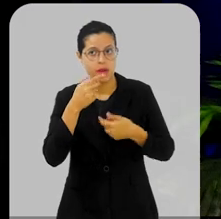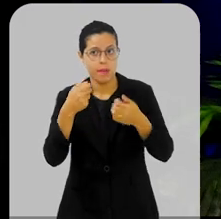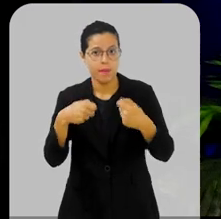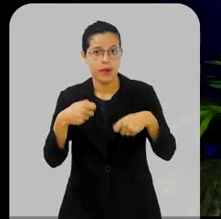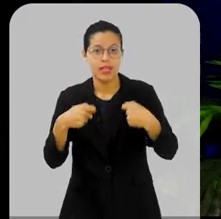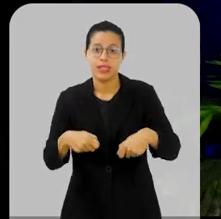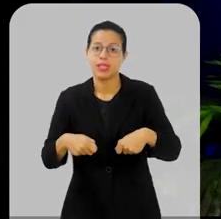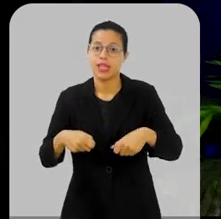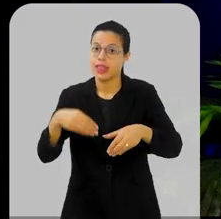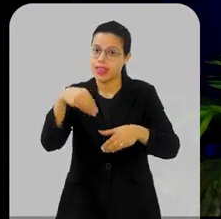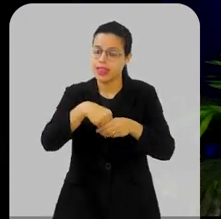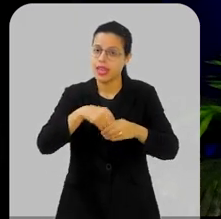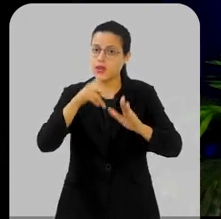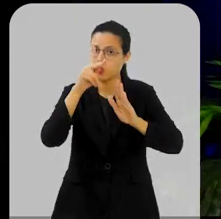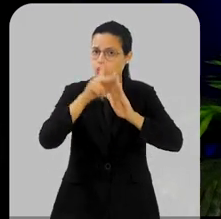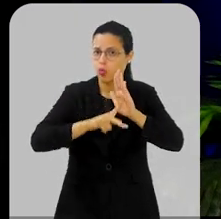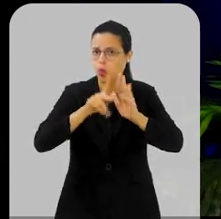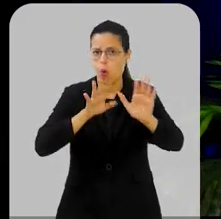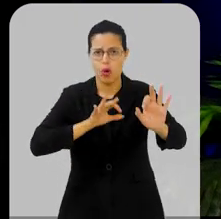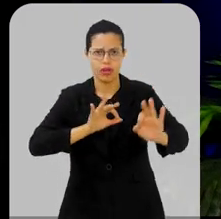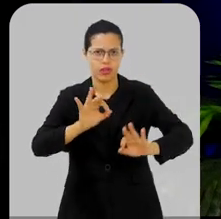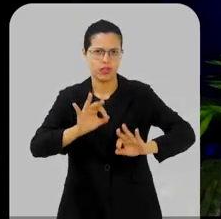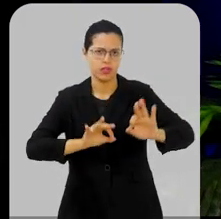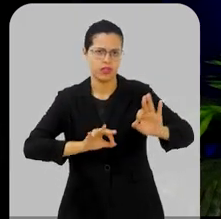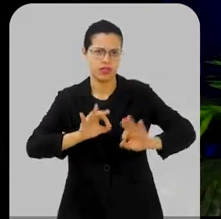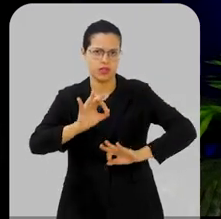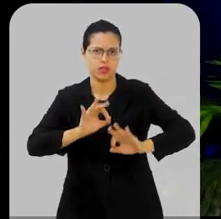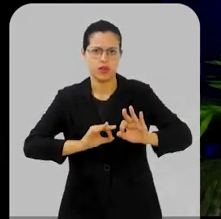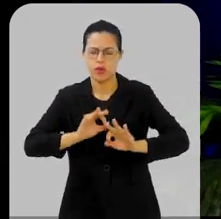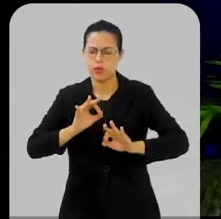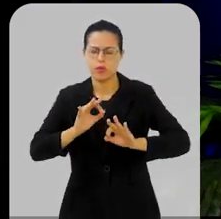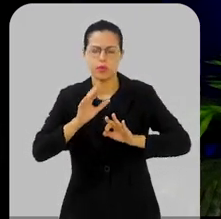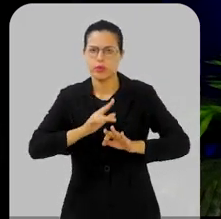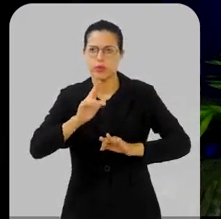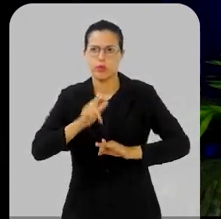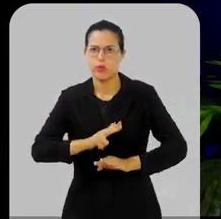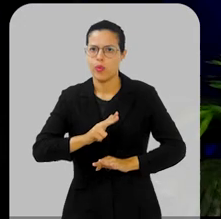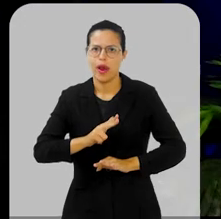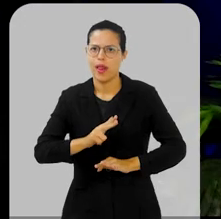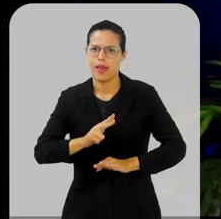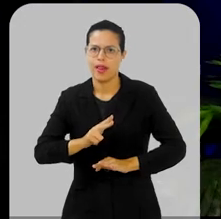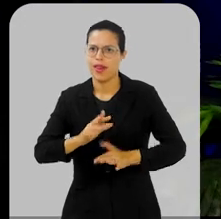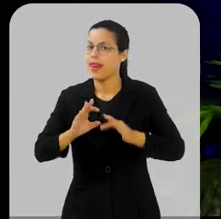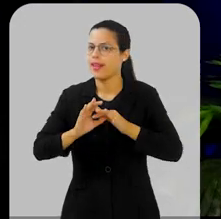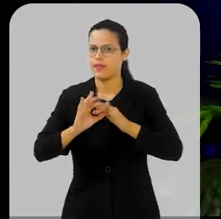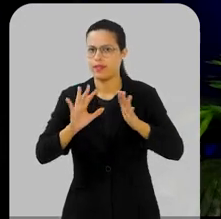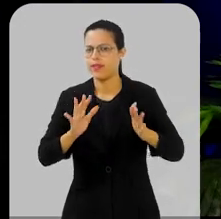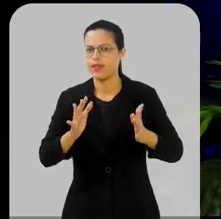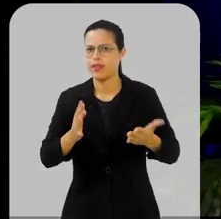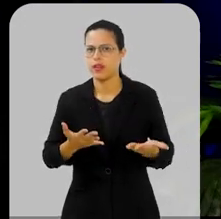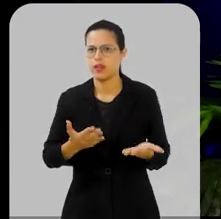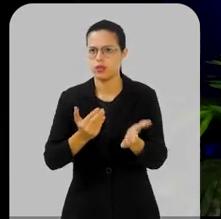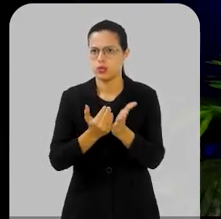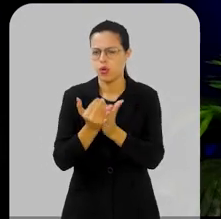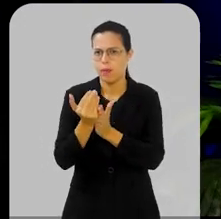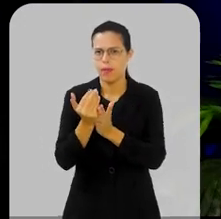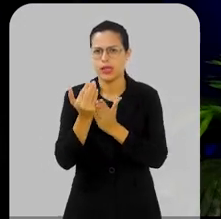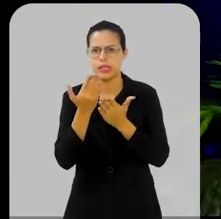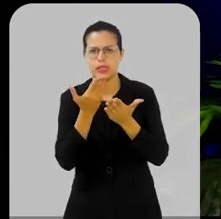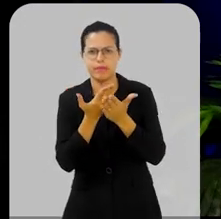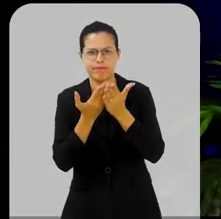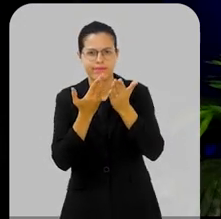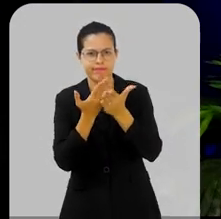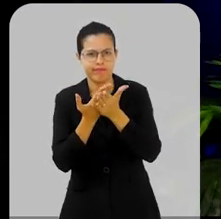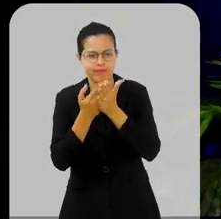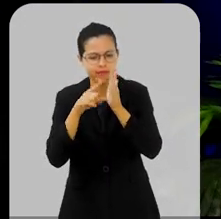que estar dentro do próprio plano, do próprio planejamento. Né? Não é uma medida solta. Porque quando a gente começa